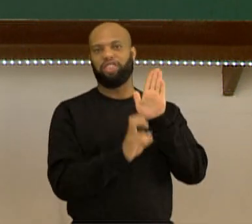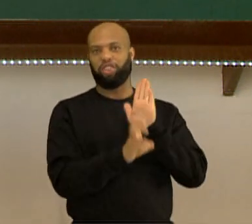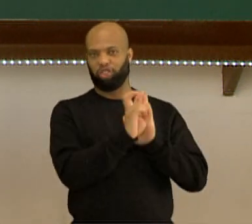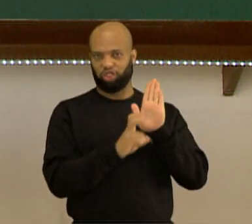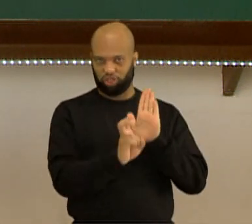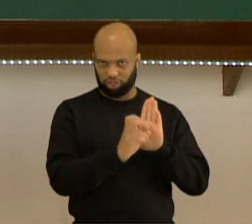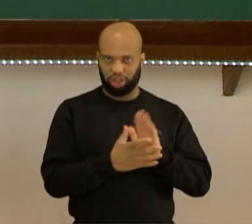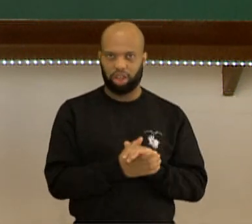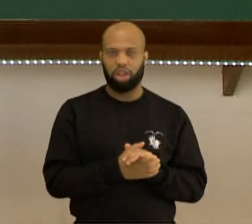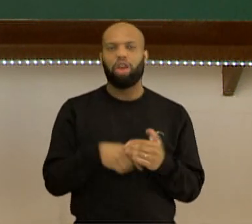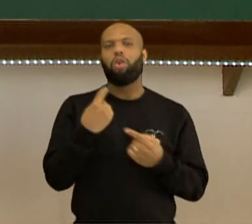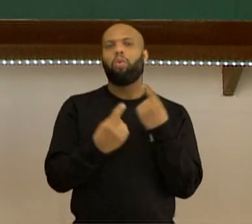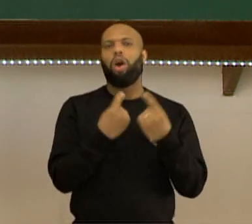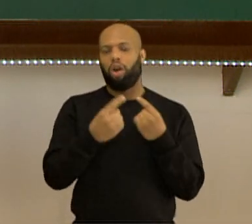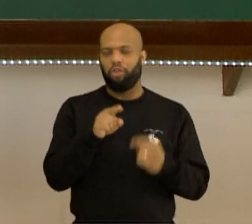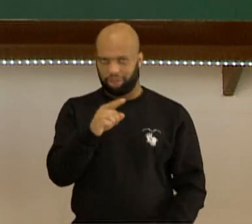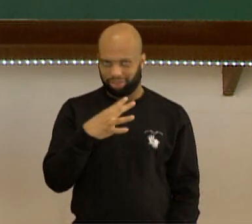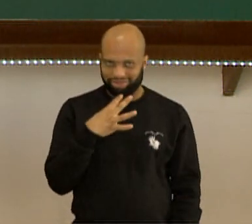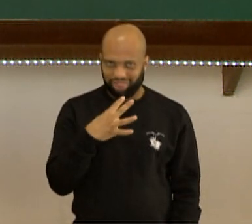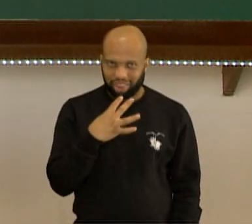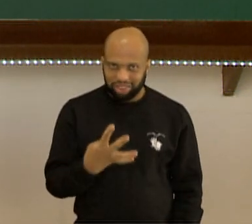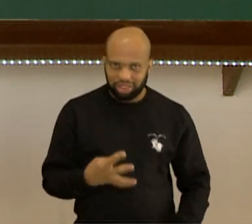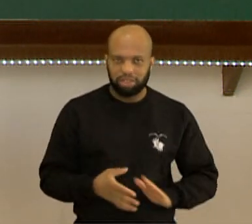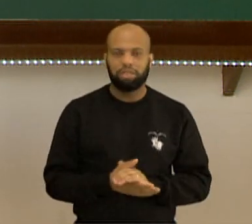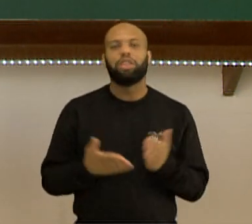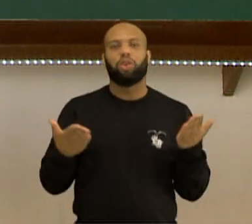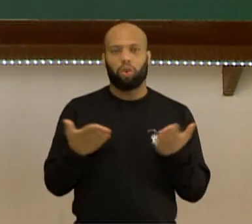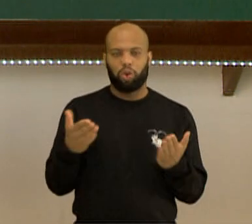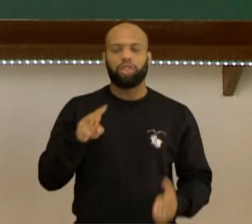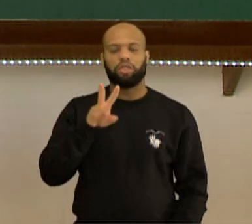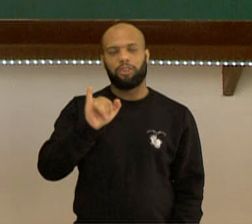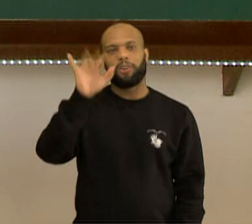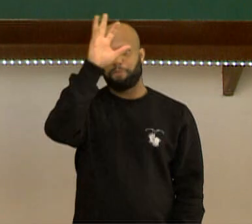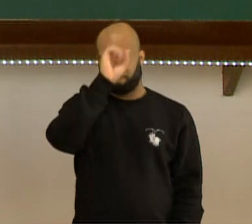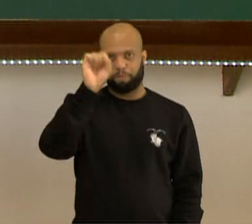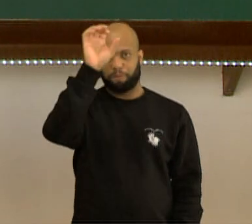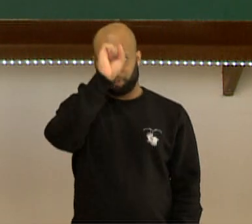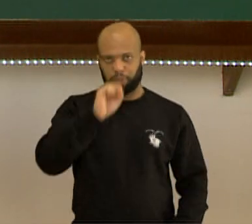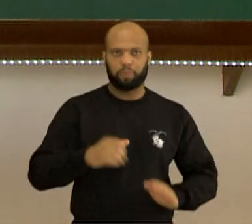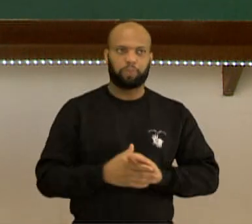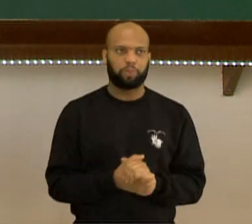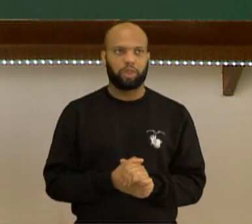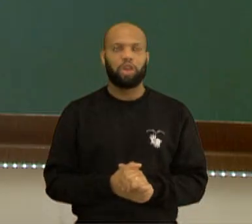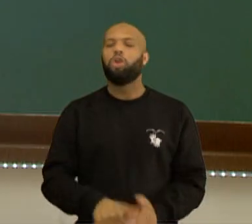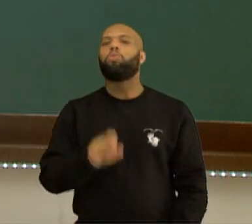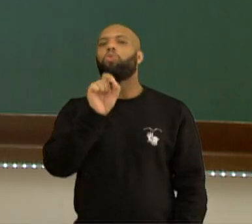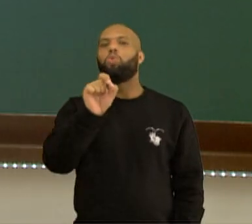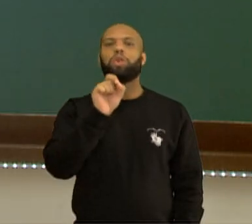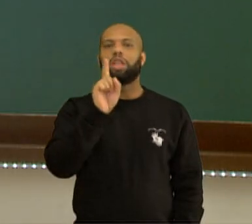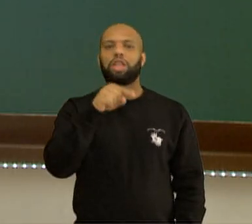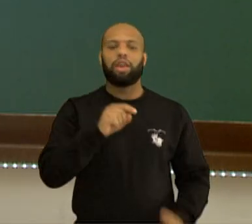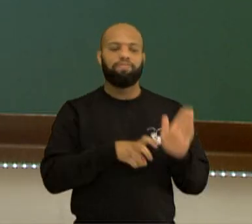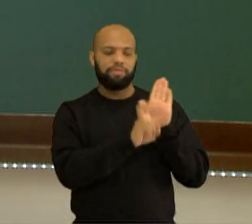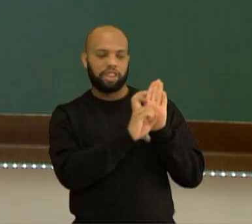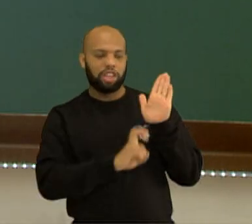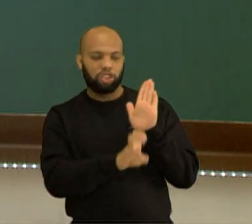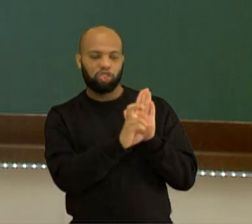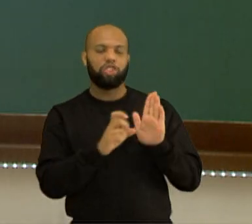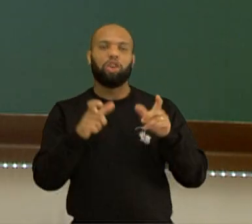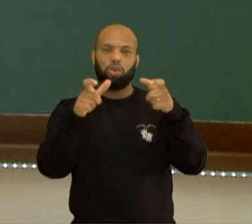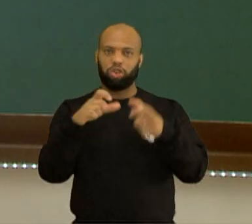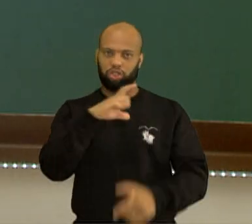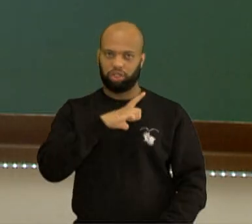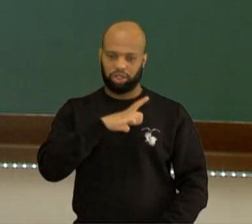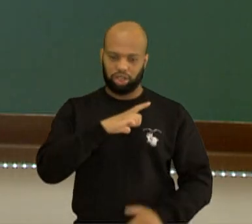E quais são essas fontes? Você conhece alguma? Vamos conhecer hoje. Então, o que são fontes energéticas? O corpo